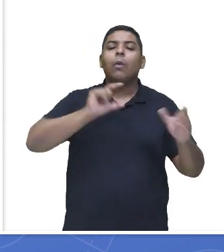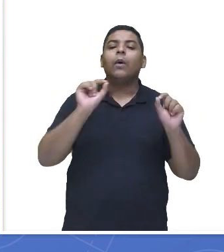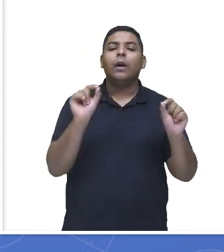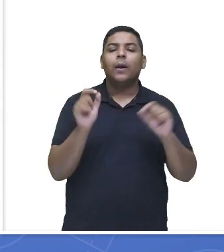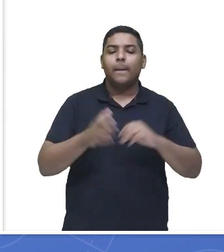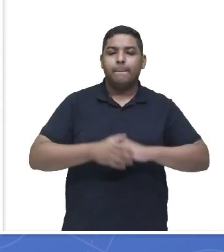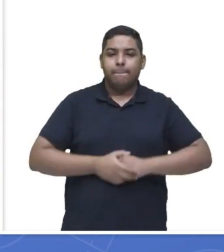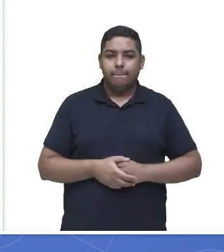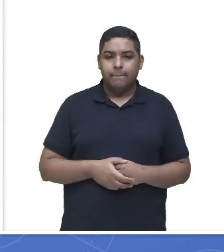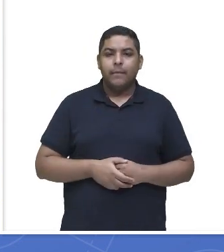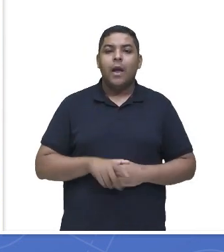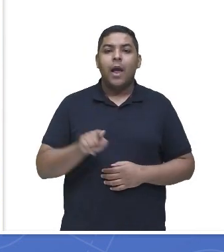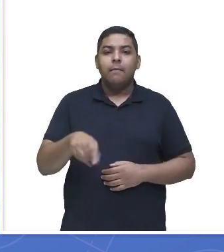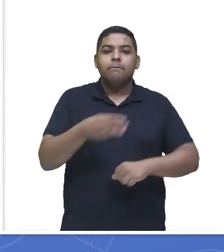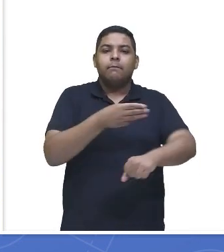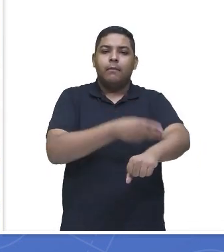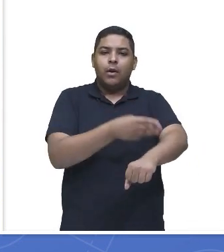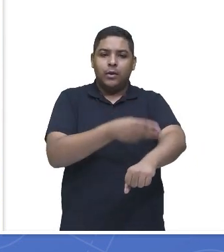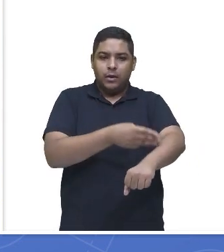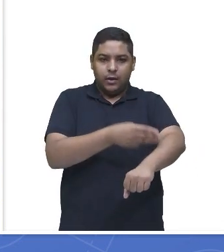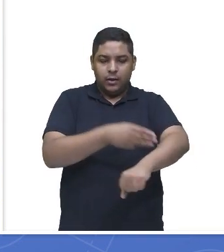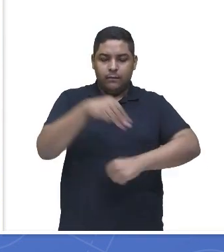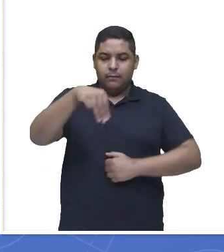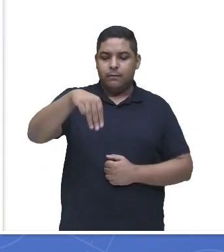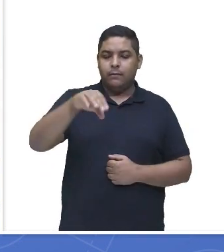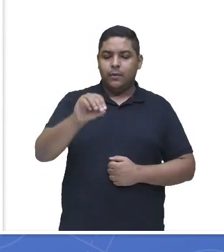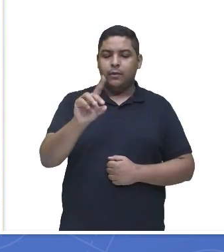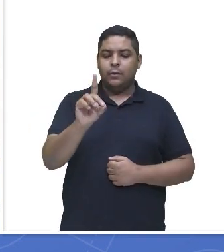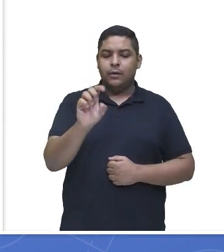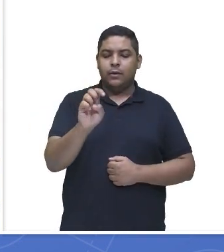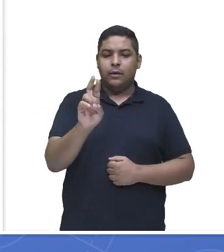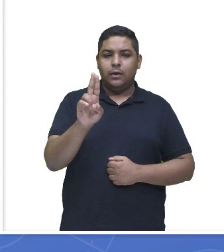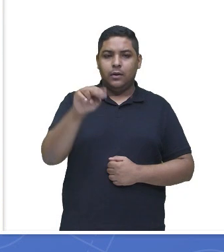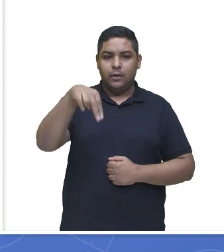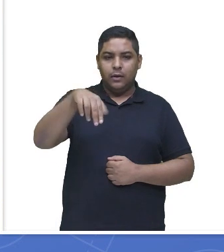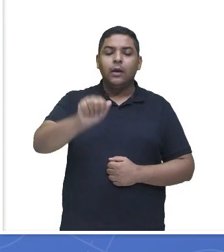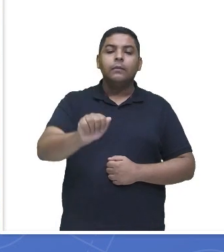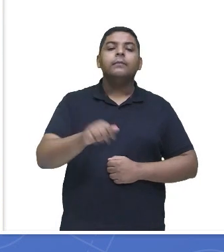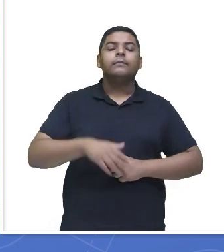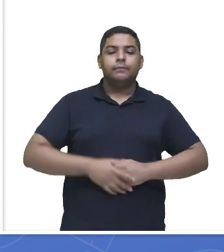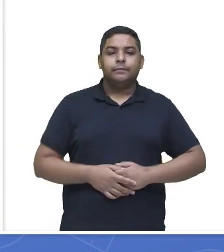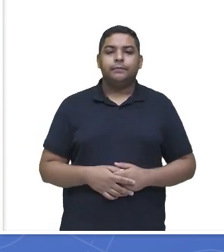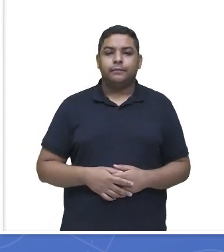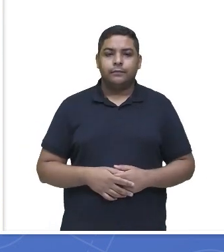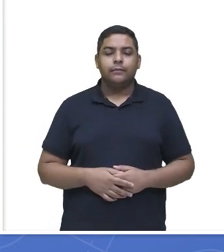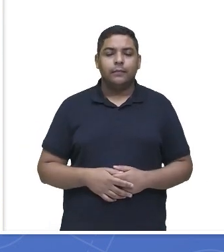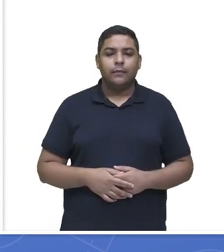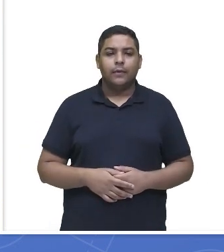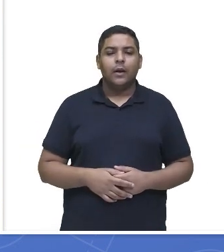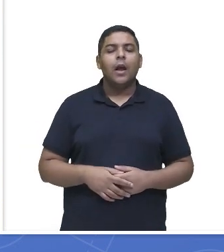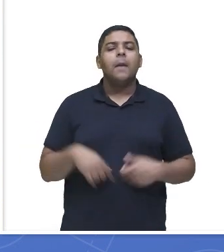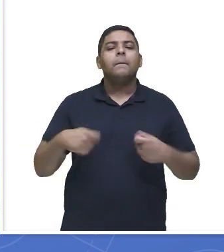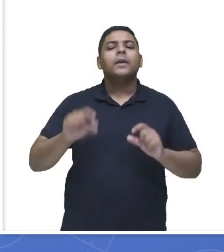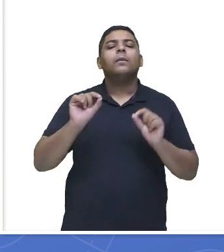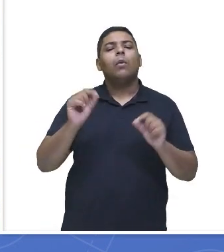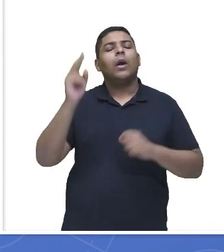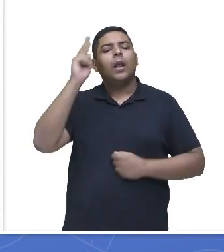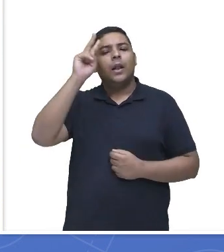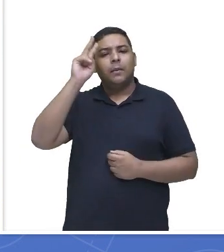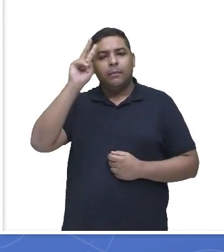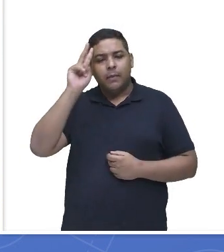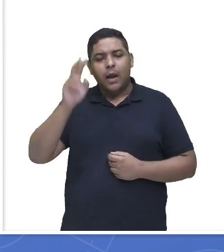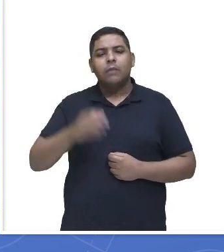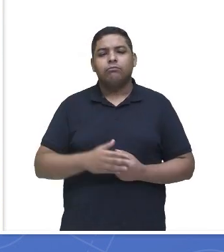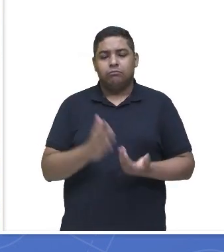de Era Moderna, filosofia moderna, perfeito? É válido lembrar, olha só, vocês estão percebendo nesse mapa aqui,